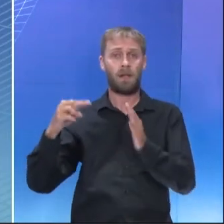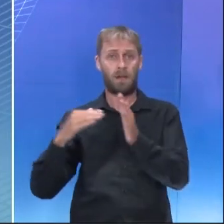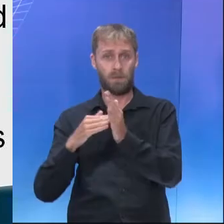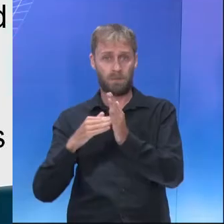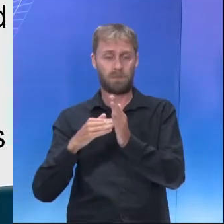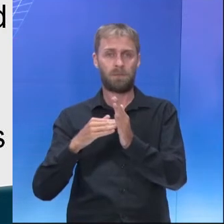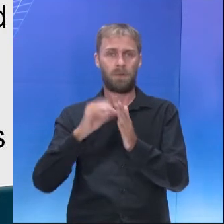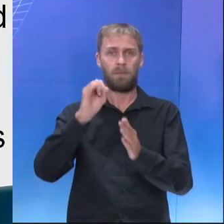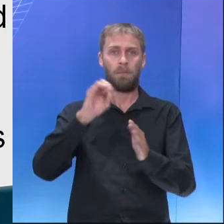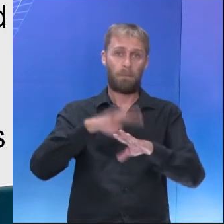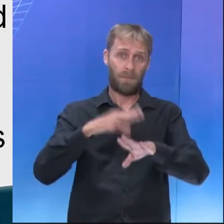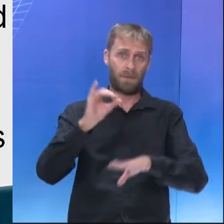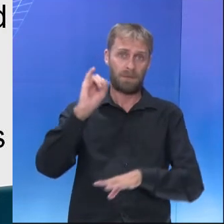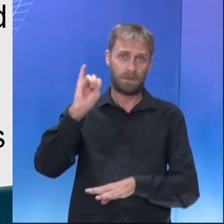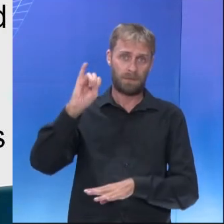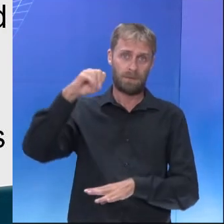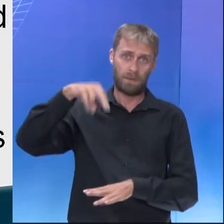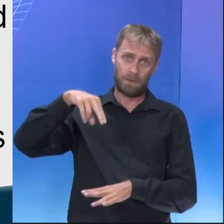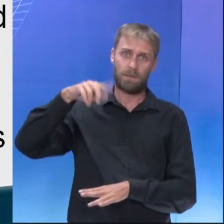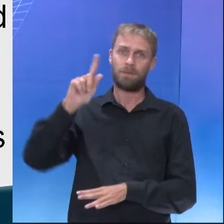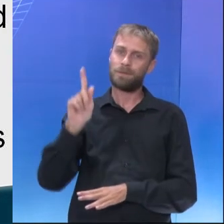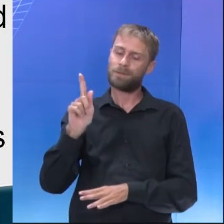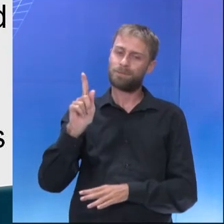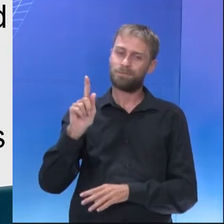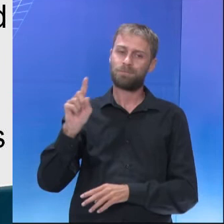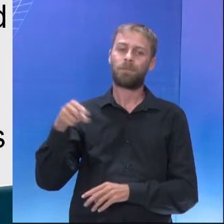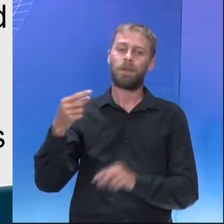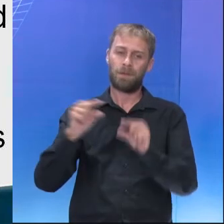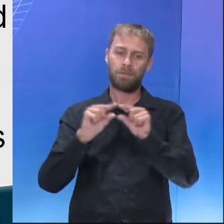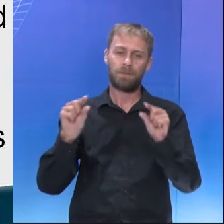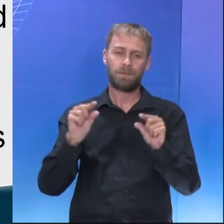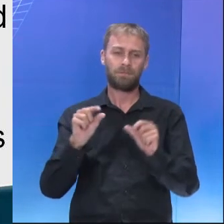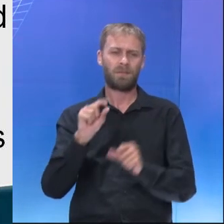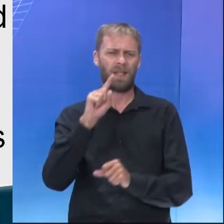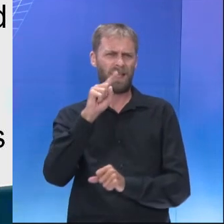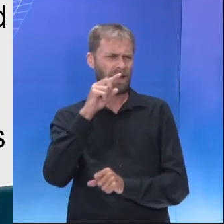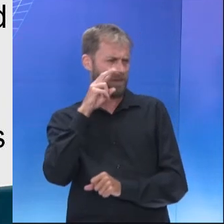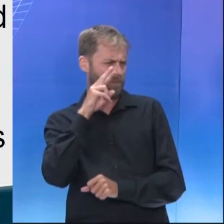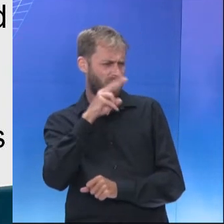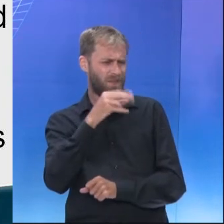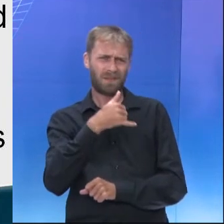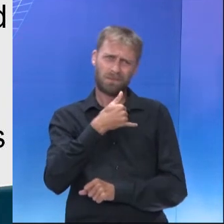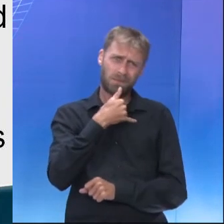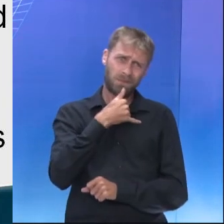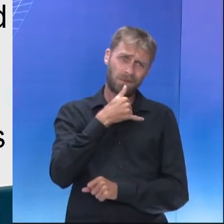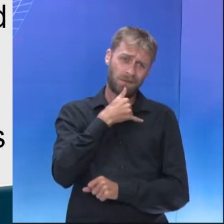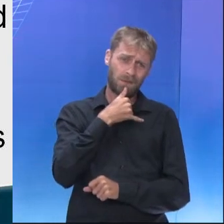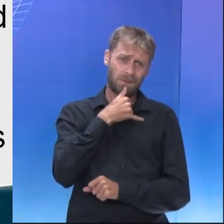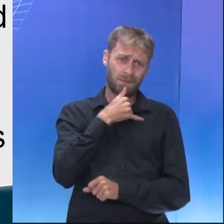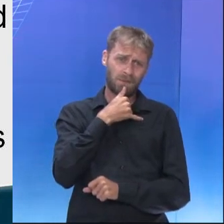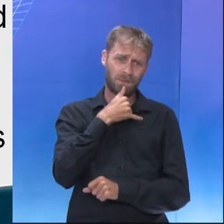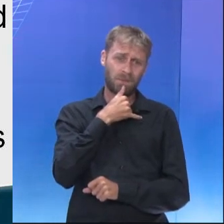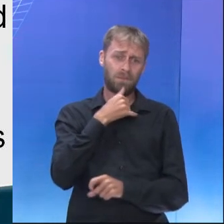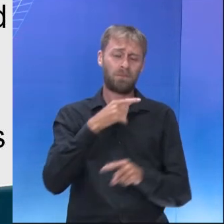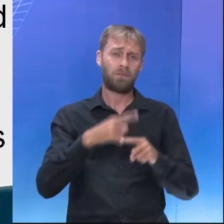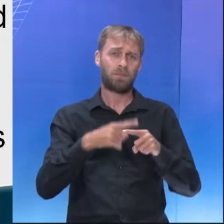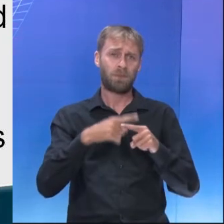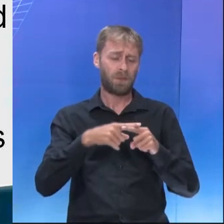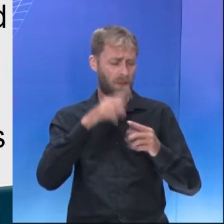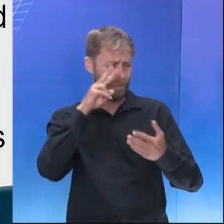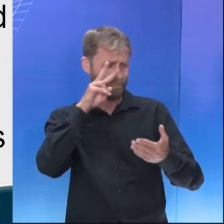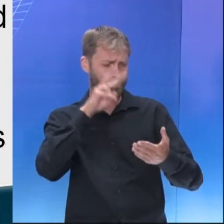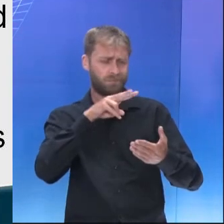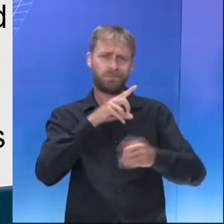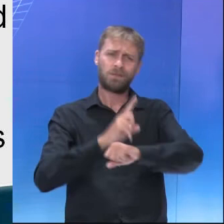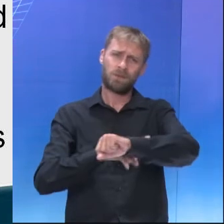ing. A outra frase. He looked unhappy after seeing his work schedule.